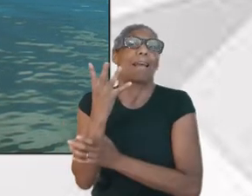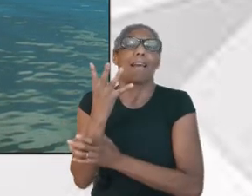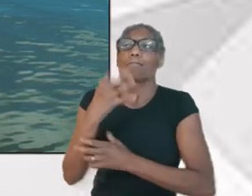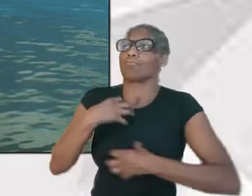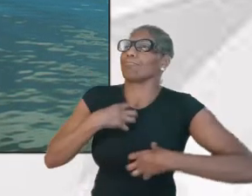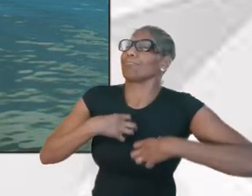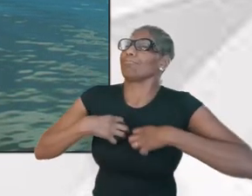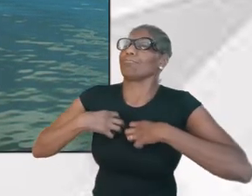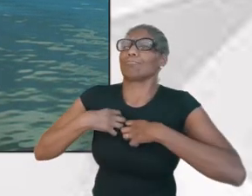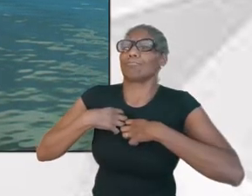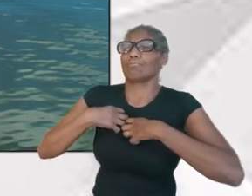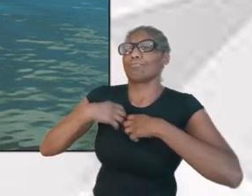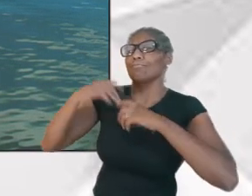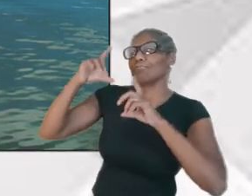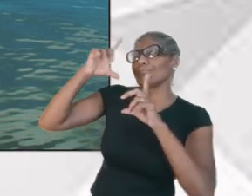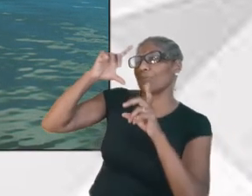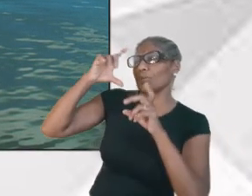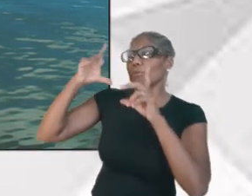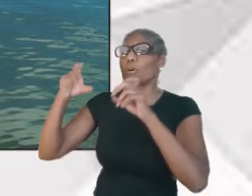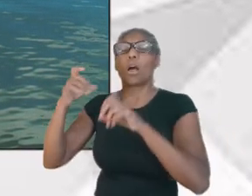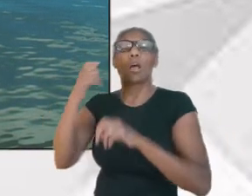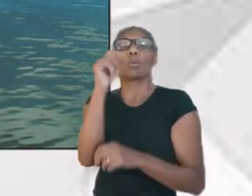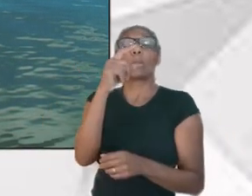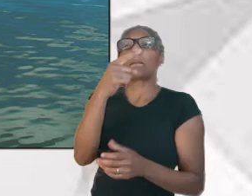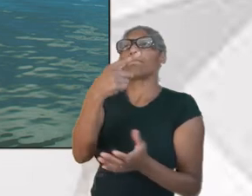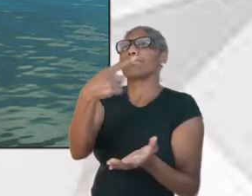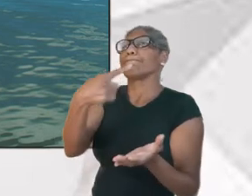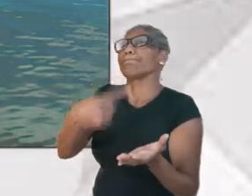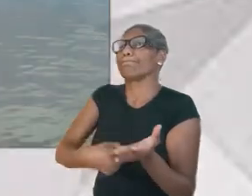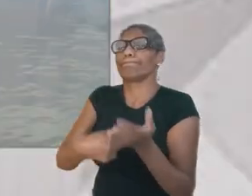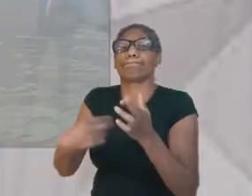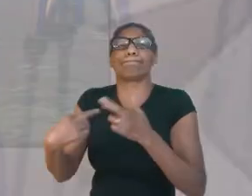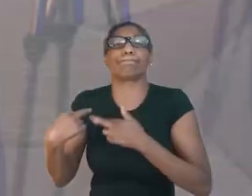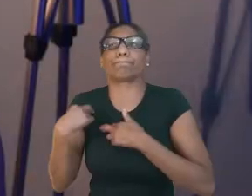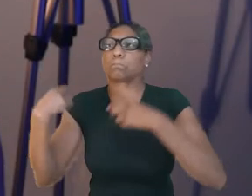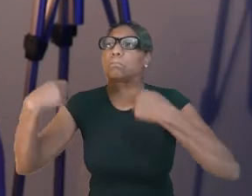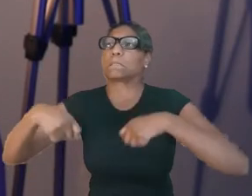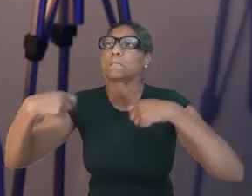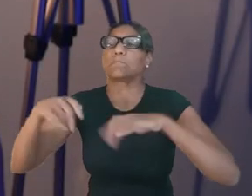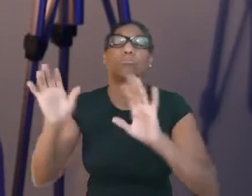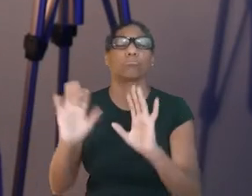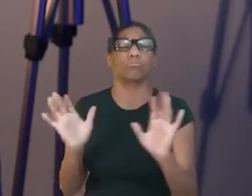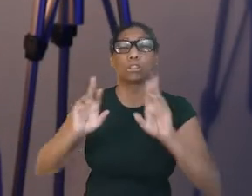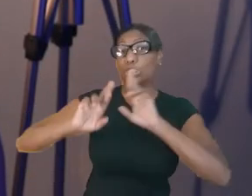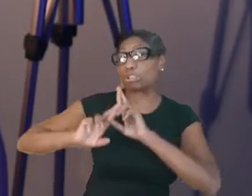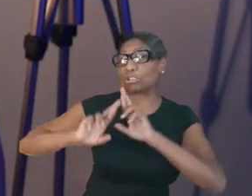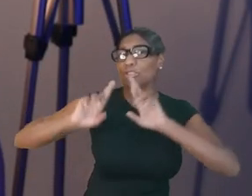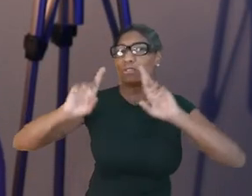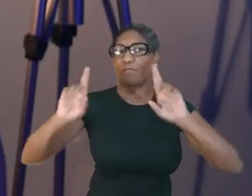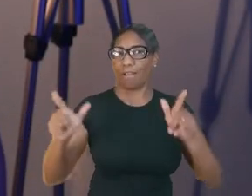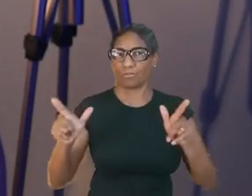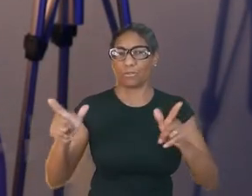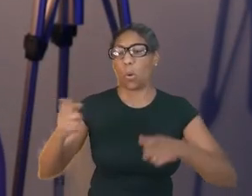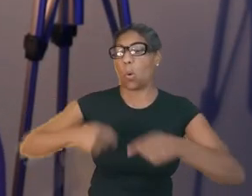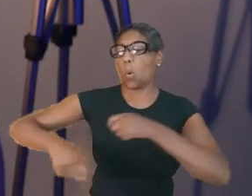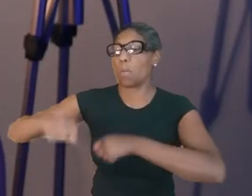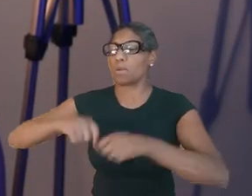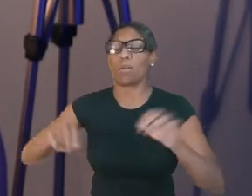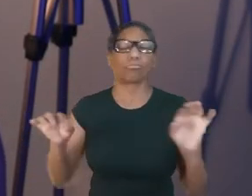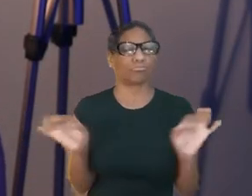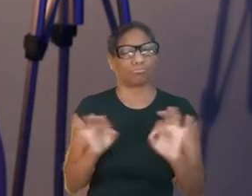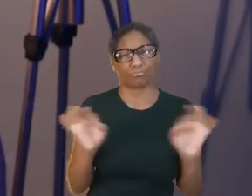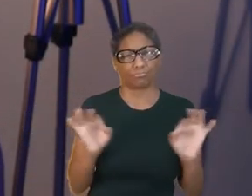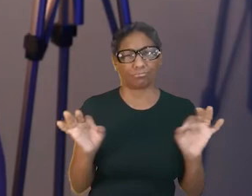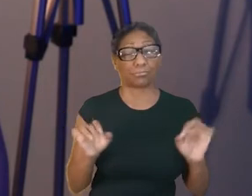impulso criativo, sem o compromisso de atender a nenhuma necessidade convencional ou mesmo comercial.